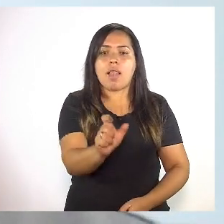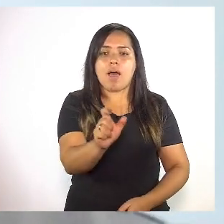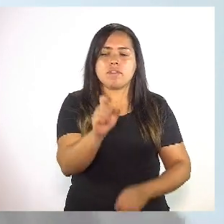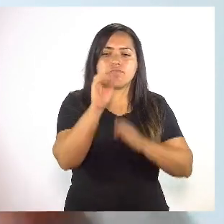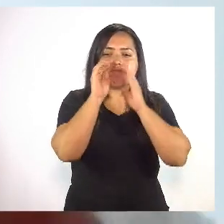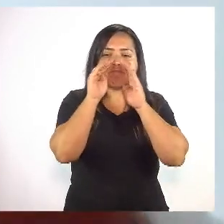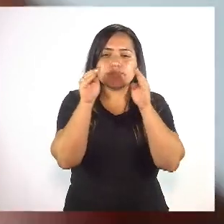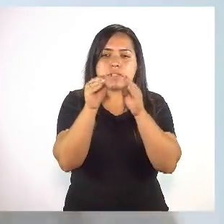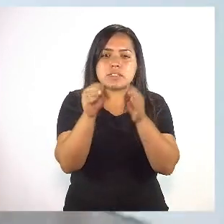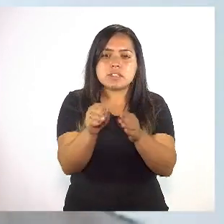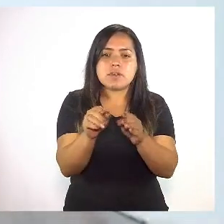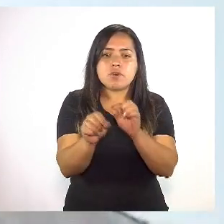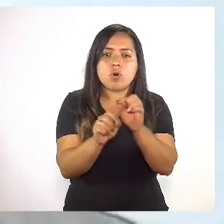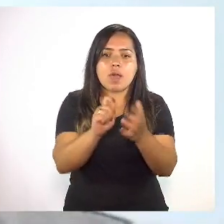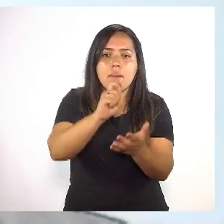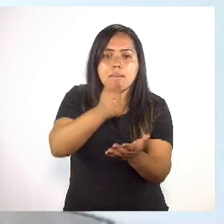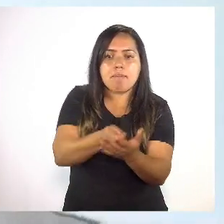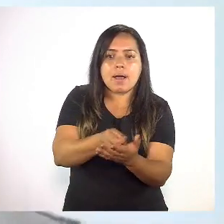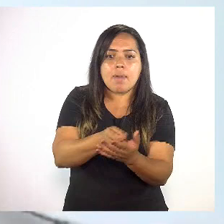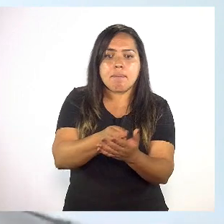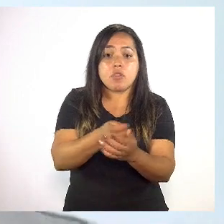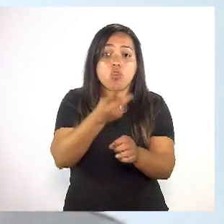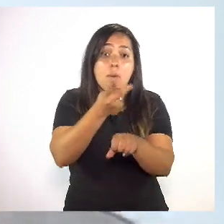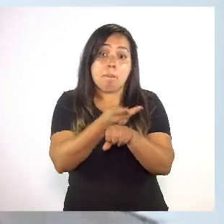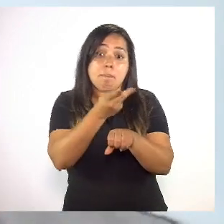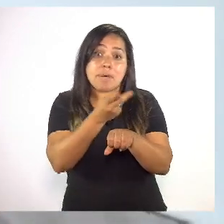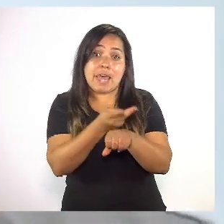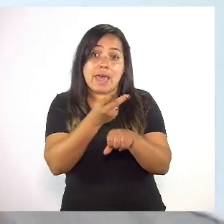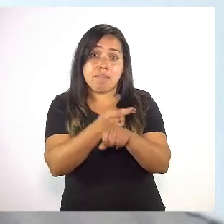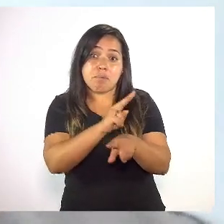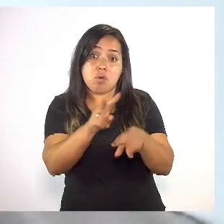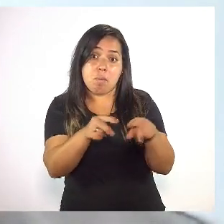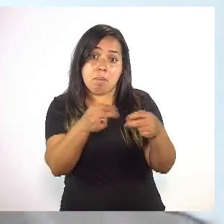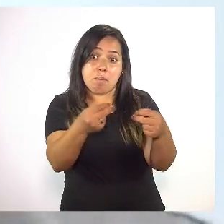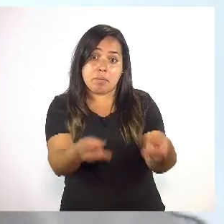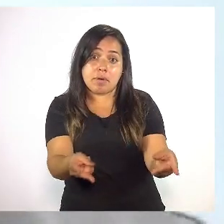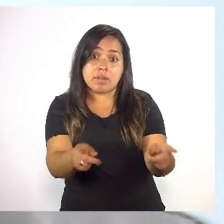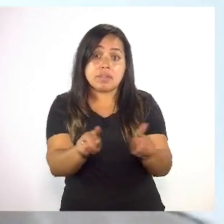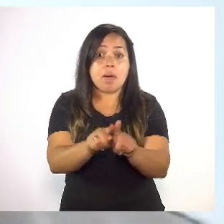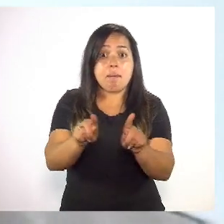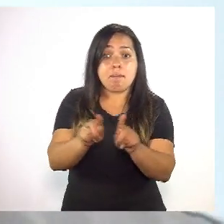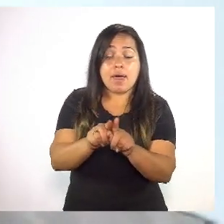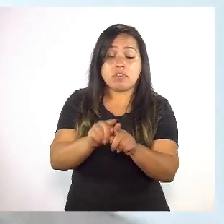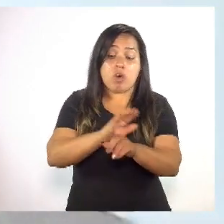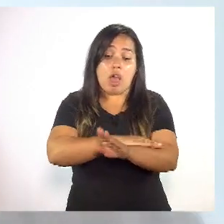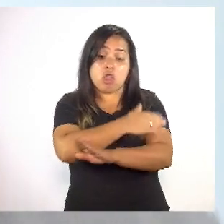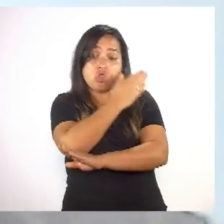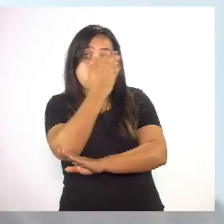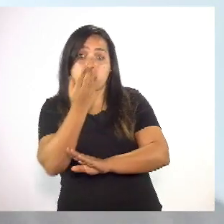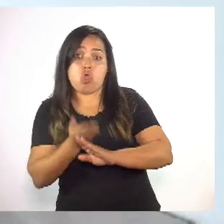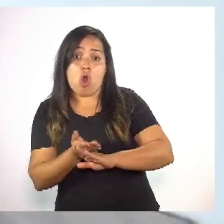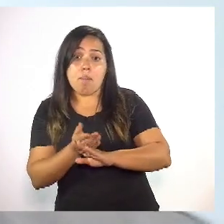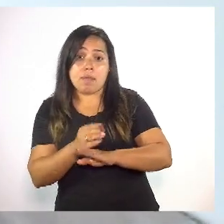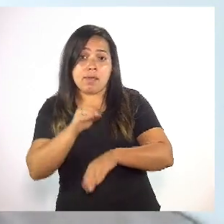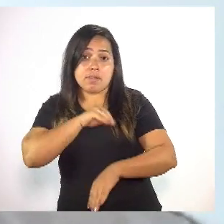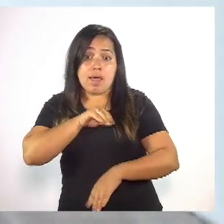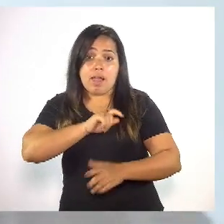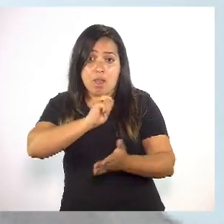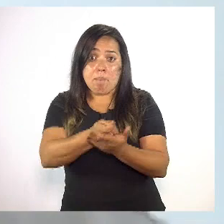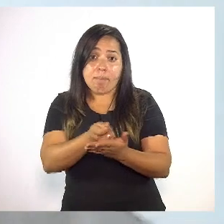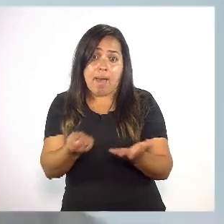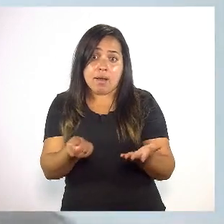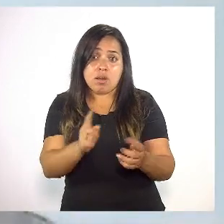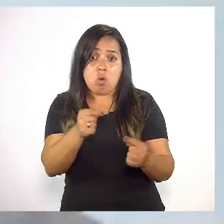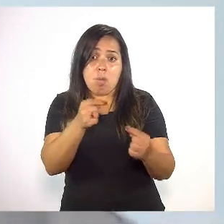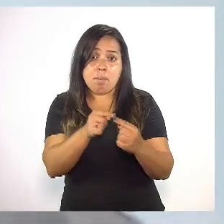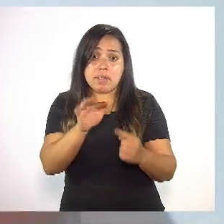específica a pagamento de premiação, a pagamento de turnos adicionais, tudo isso entra na folha, né?